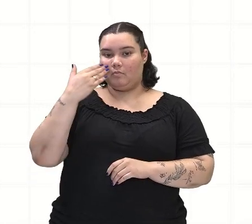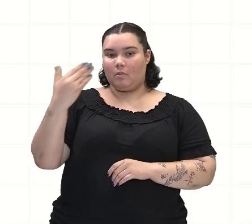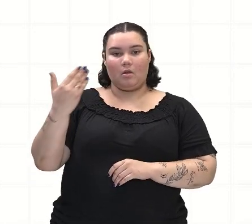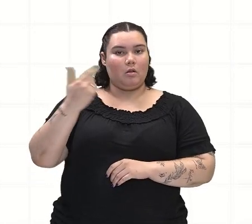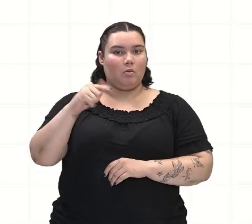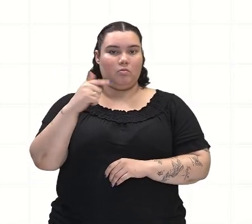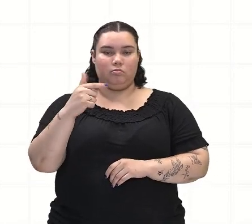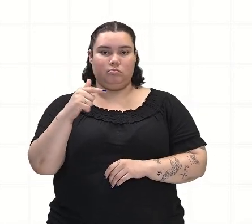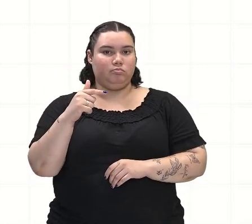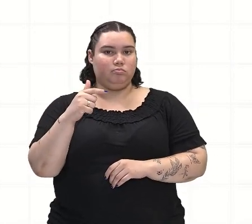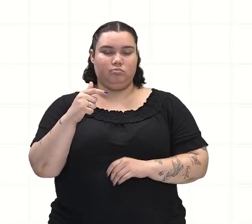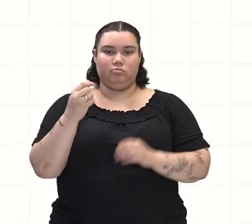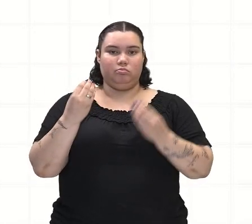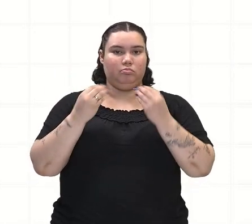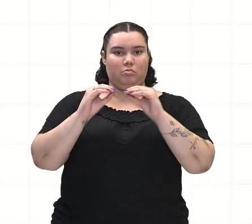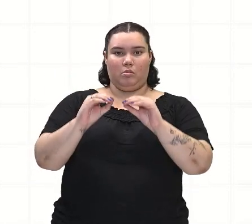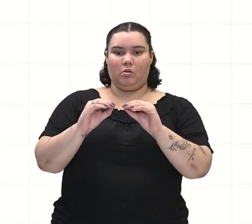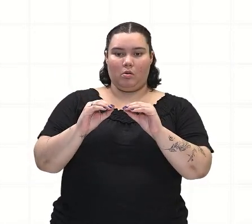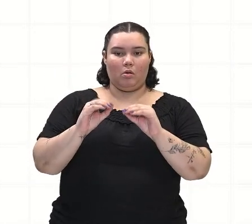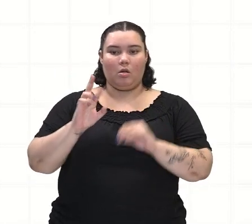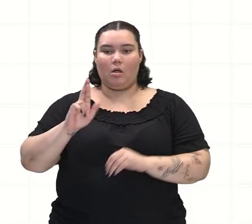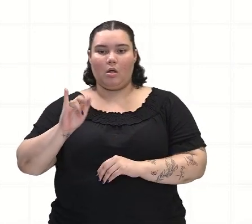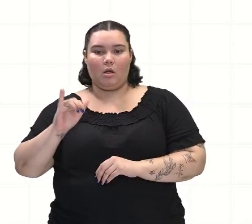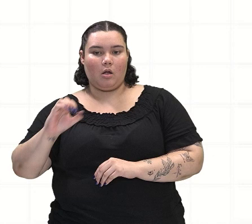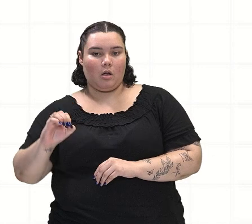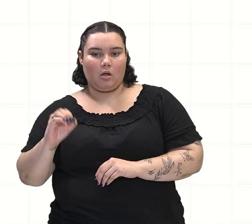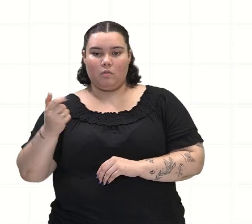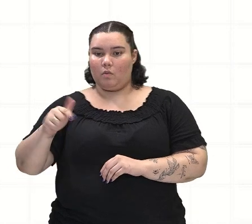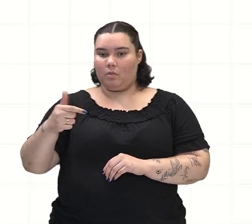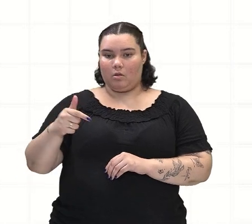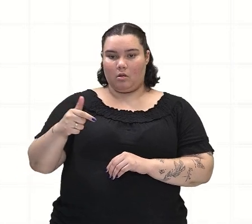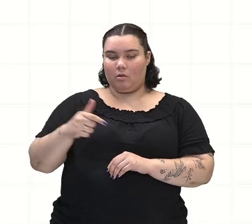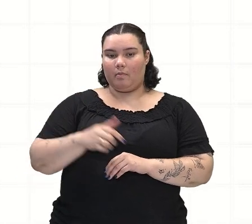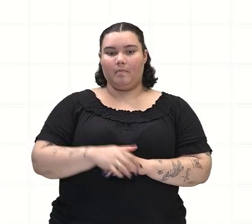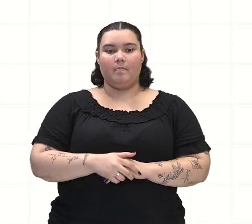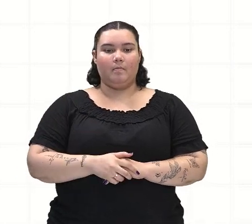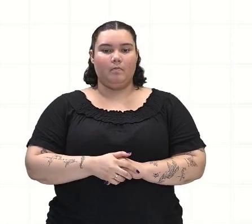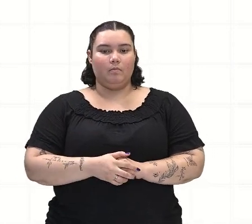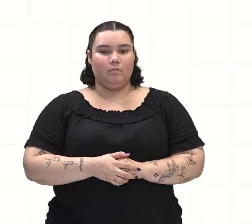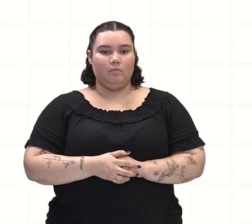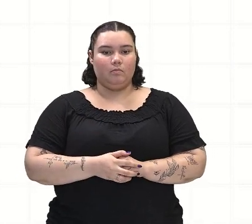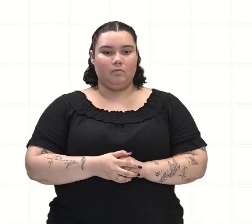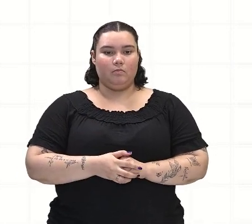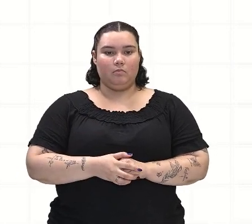está fornecendo medida de raio, e,